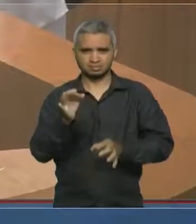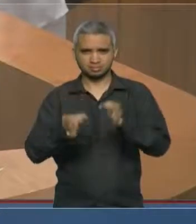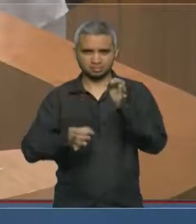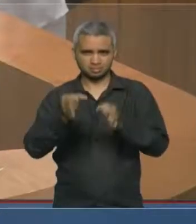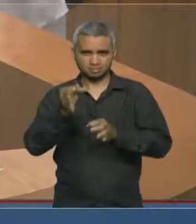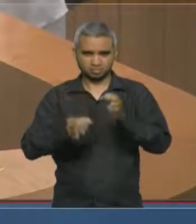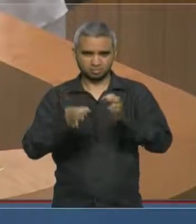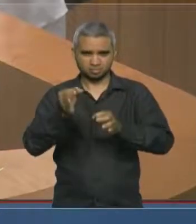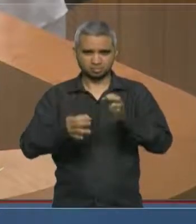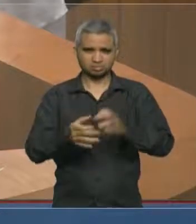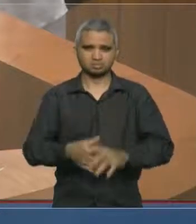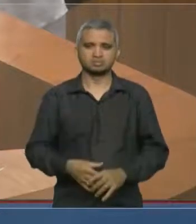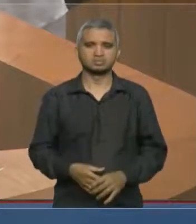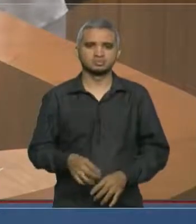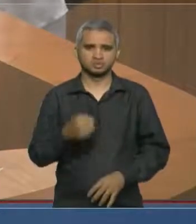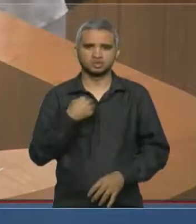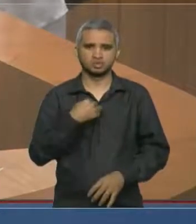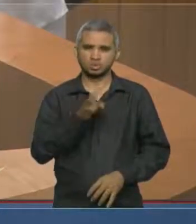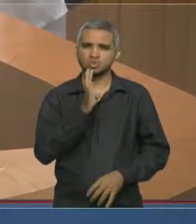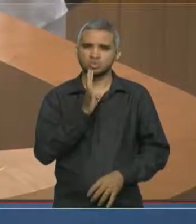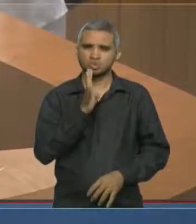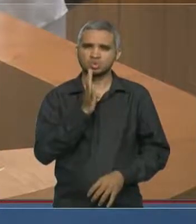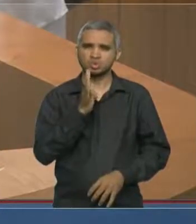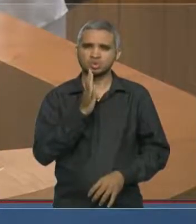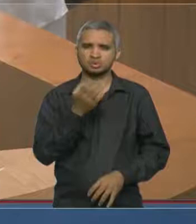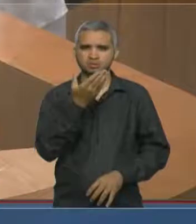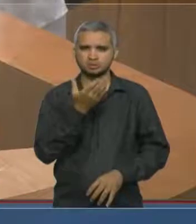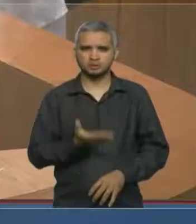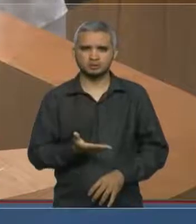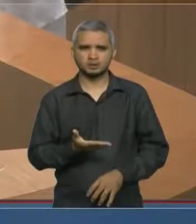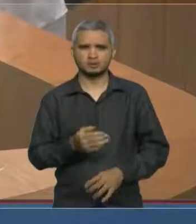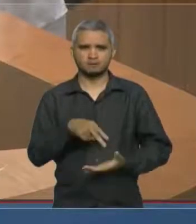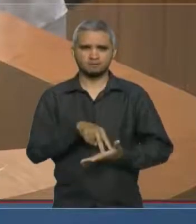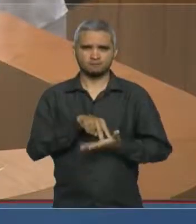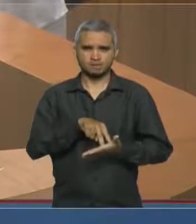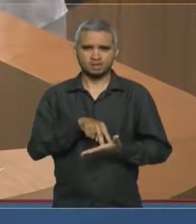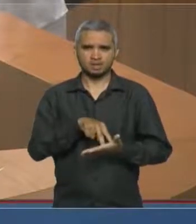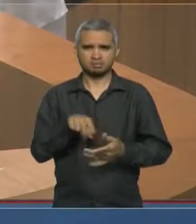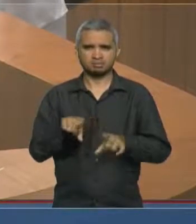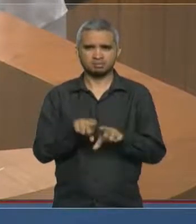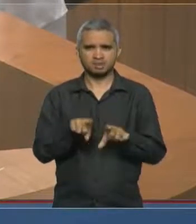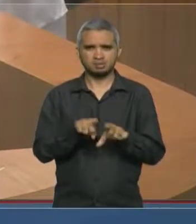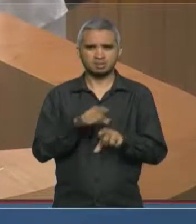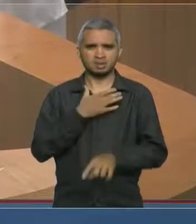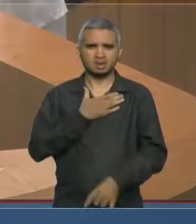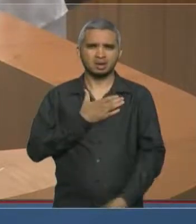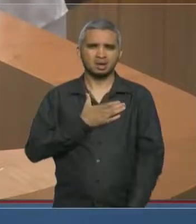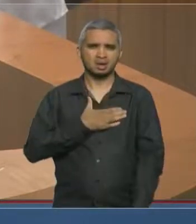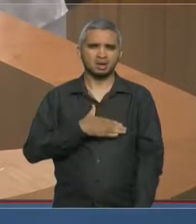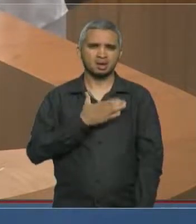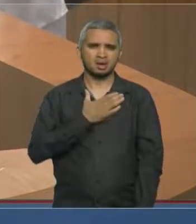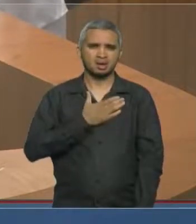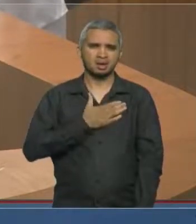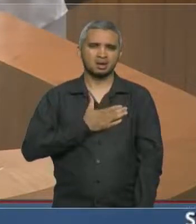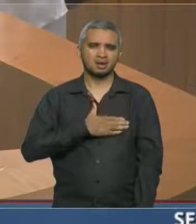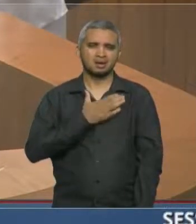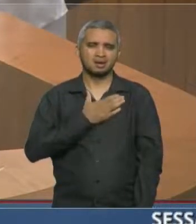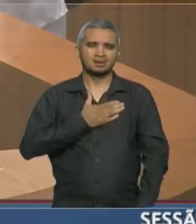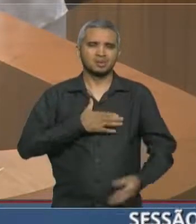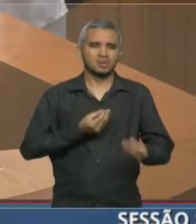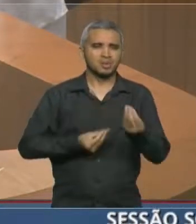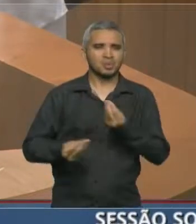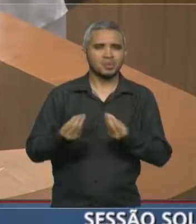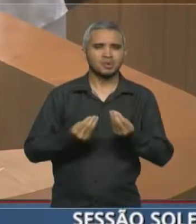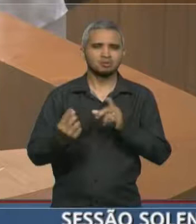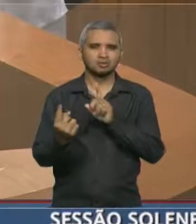Eu conheço muito bem a firmeza, a tranquilidade, a maneira como ele atende e a